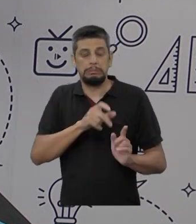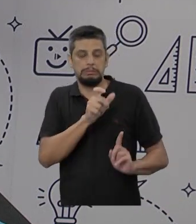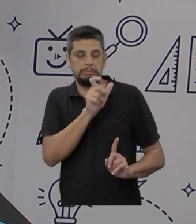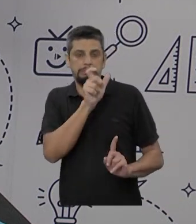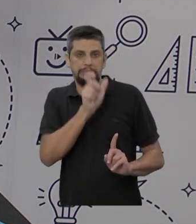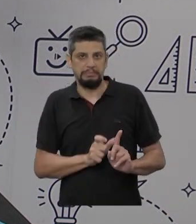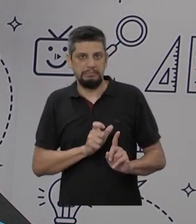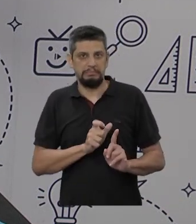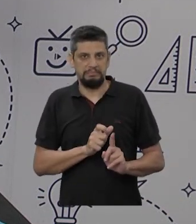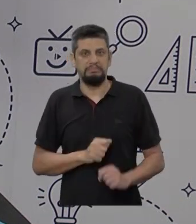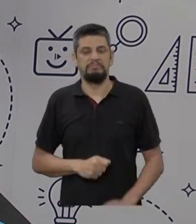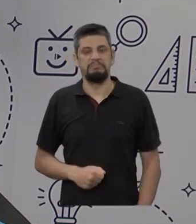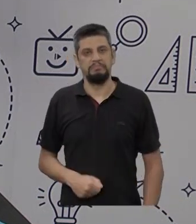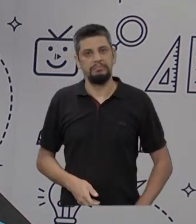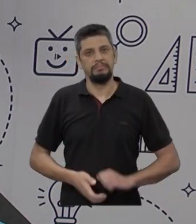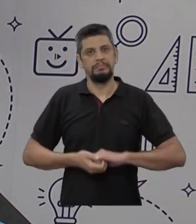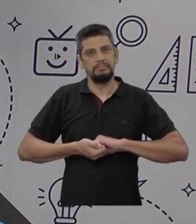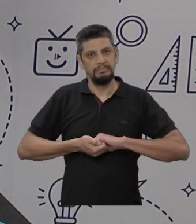personagens.